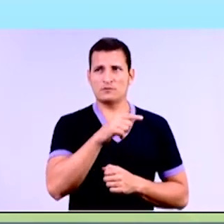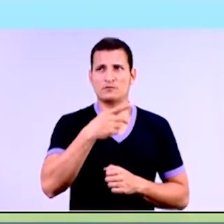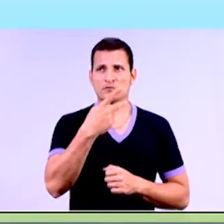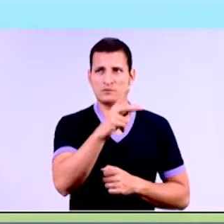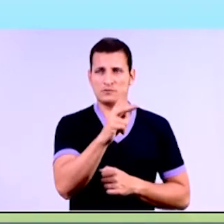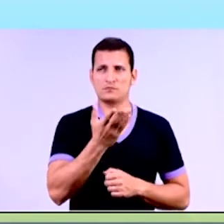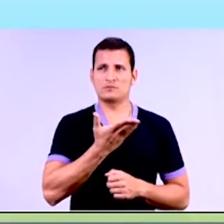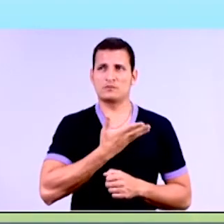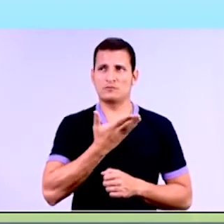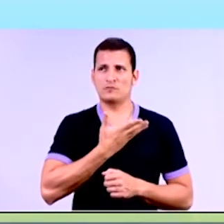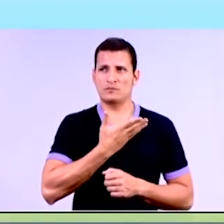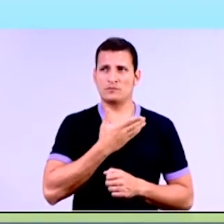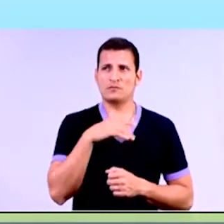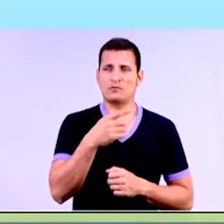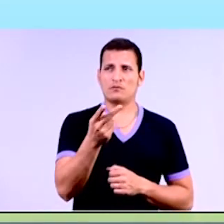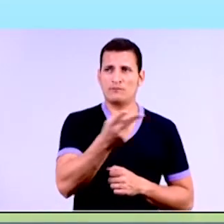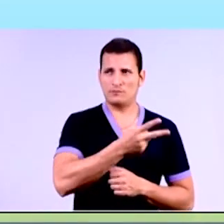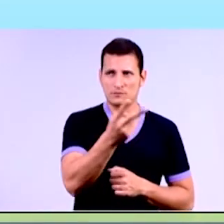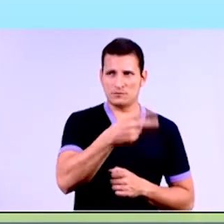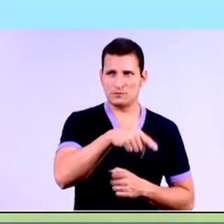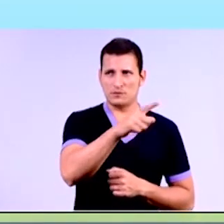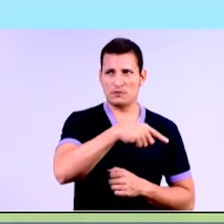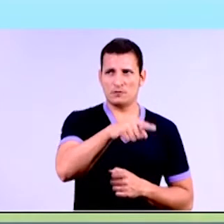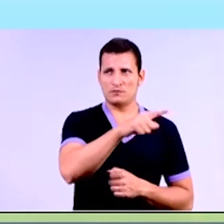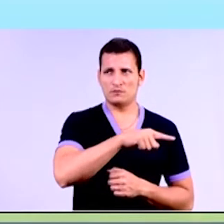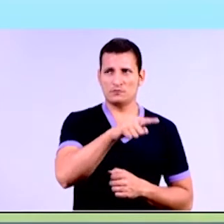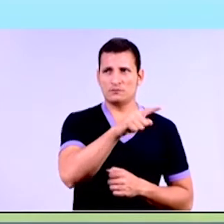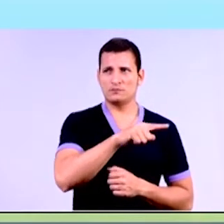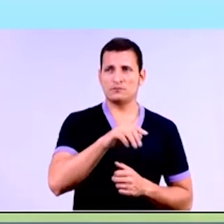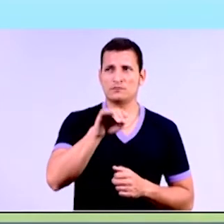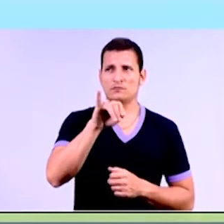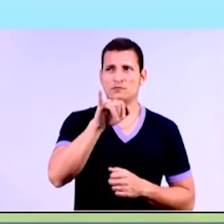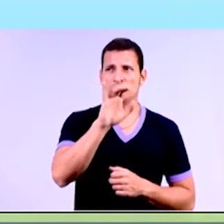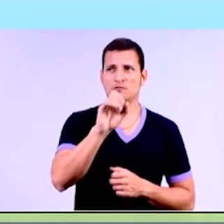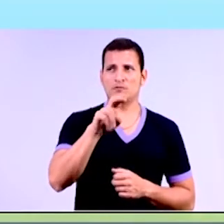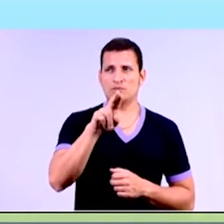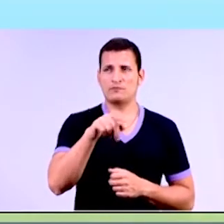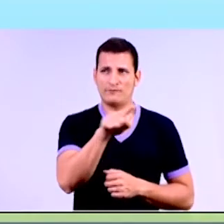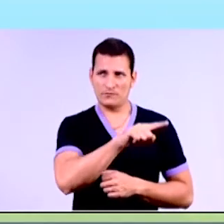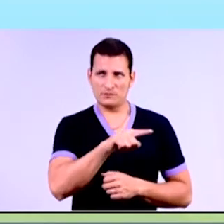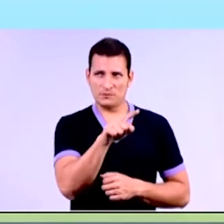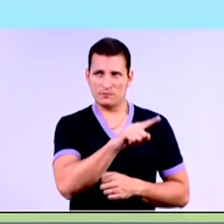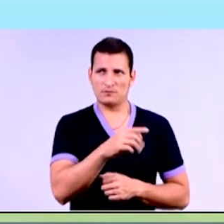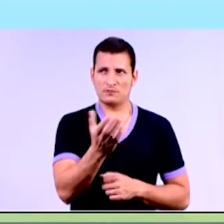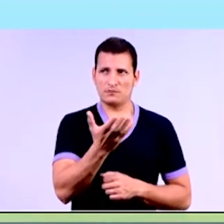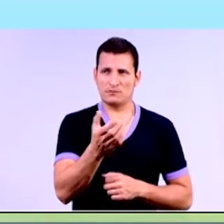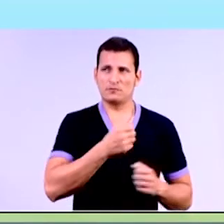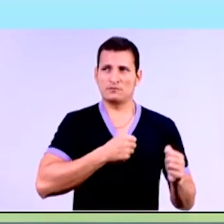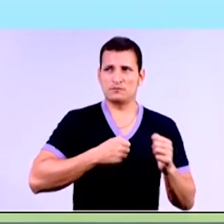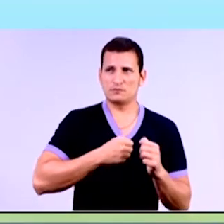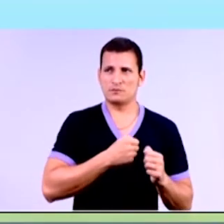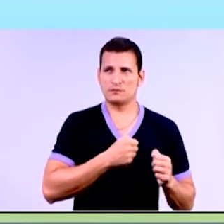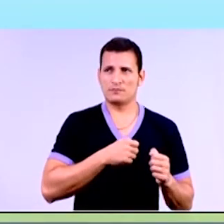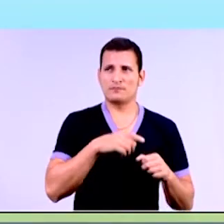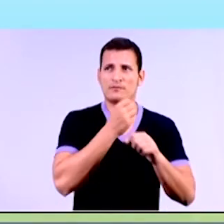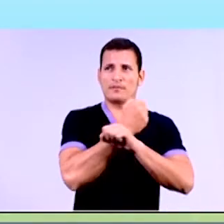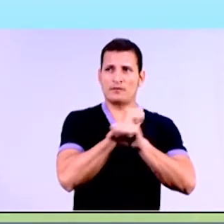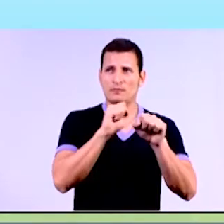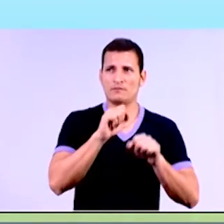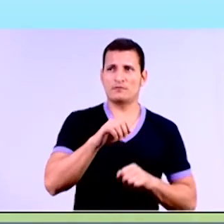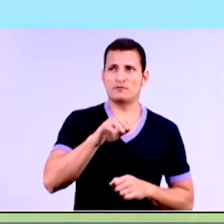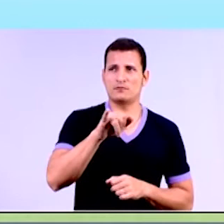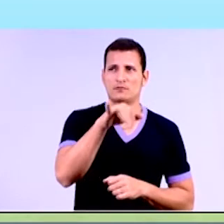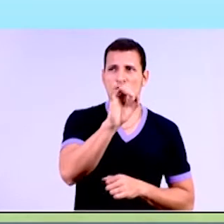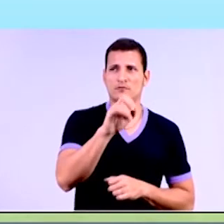são vocês. You want to dance, vocês querem dançar. Na negativa, you